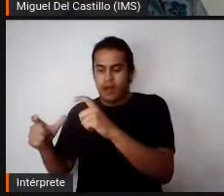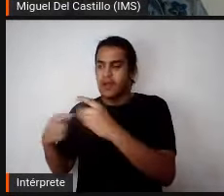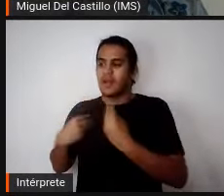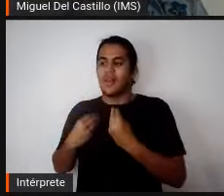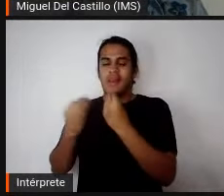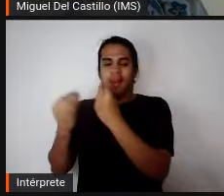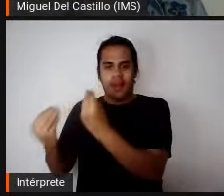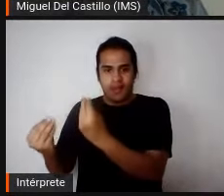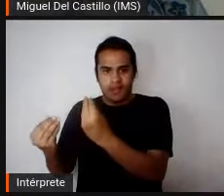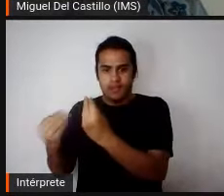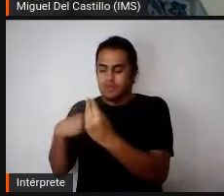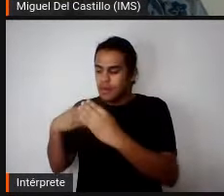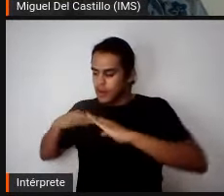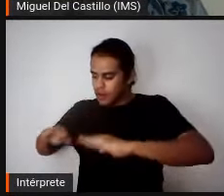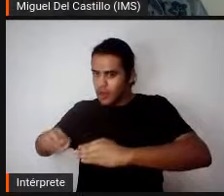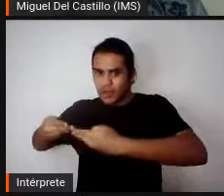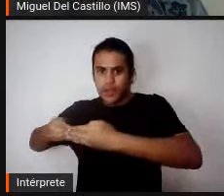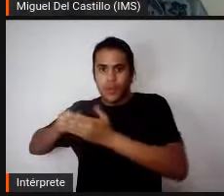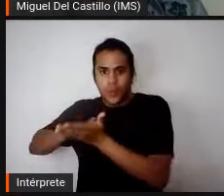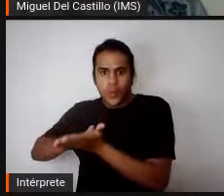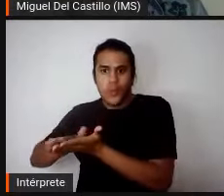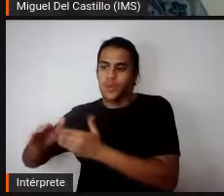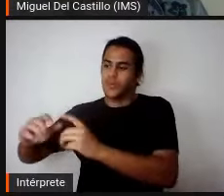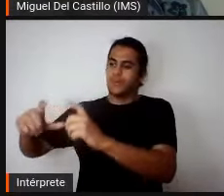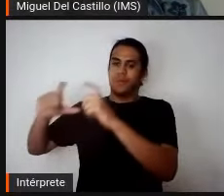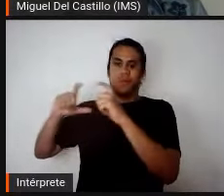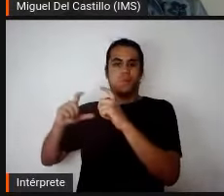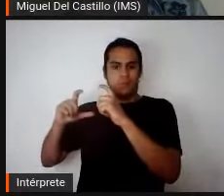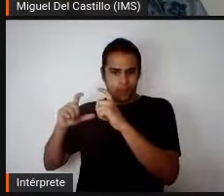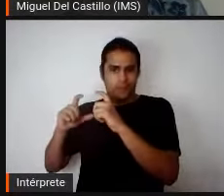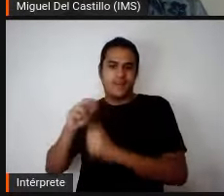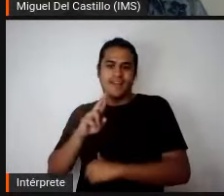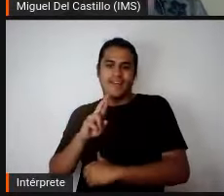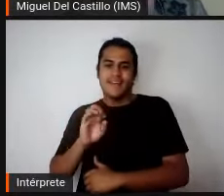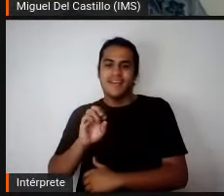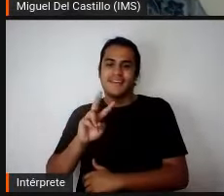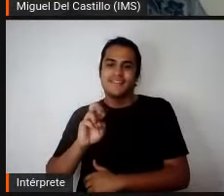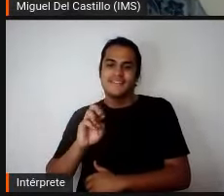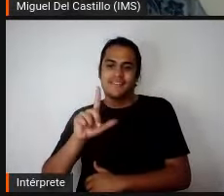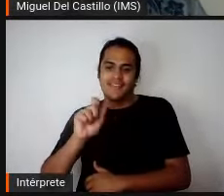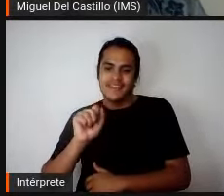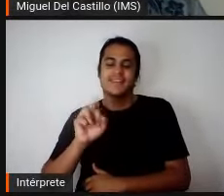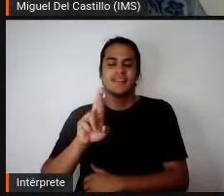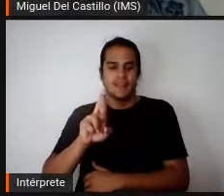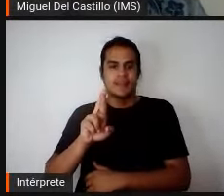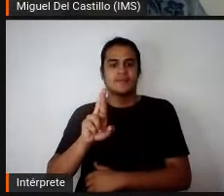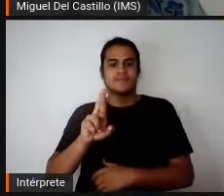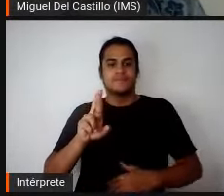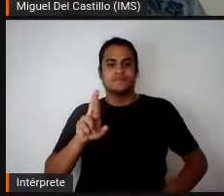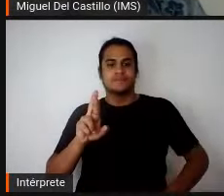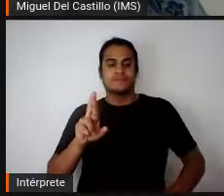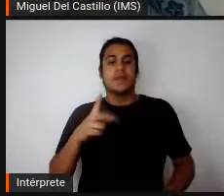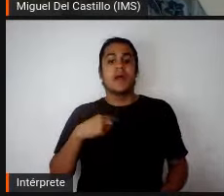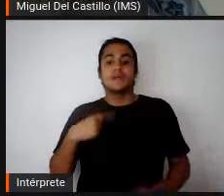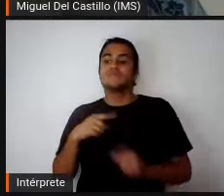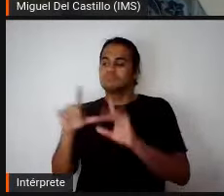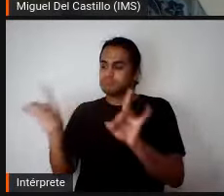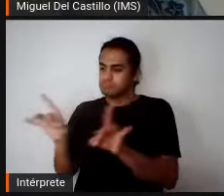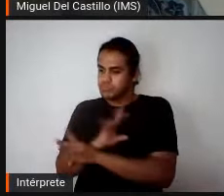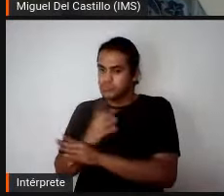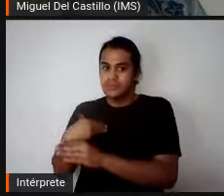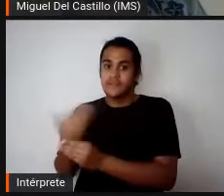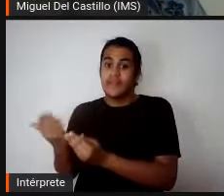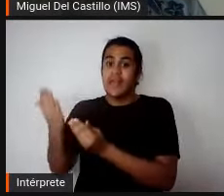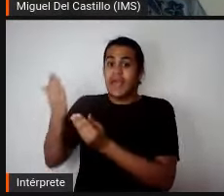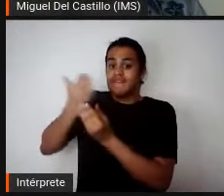foi extraordinário. Como não era tão ruim, quando recebi o envelope de